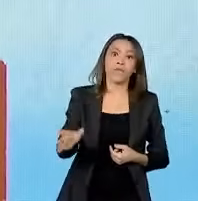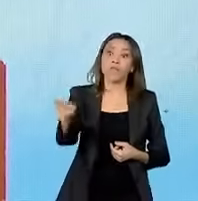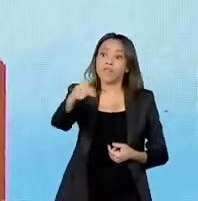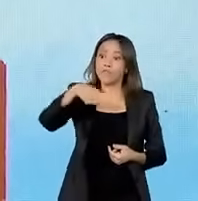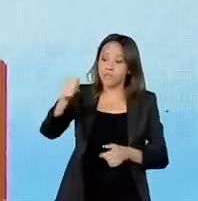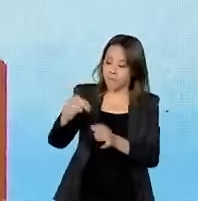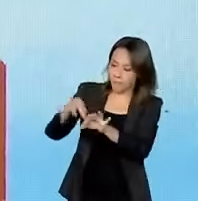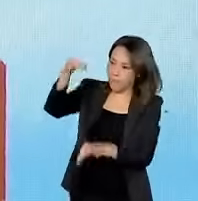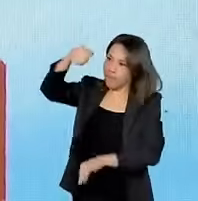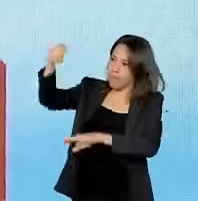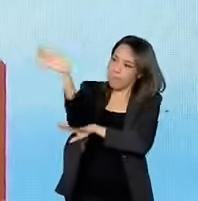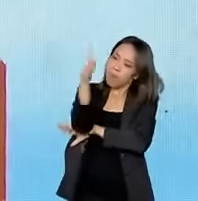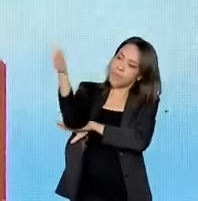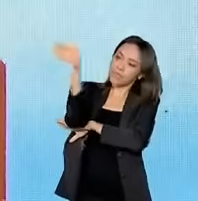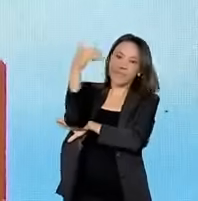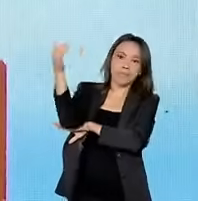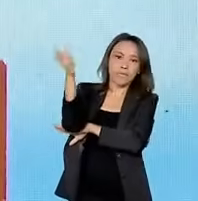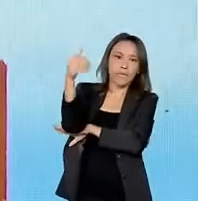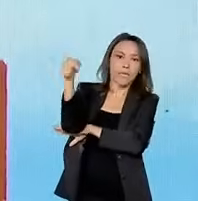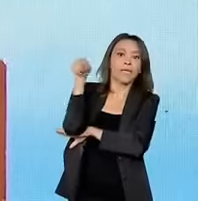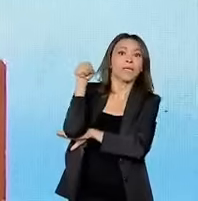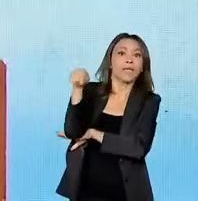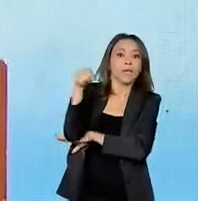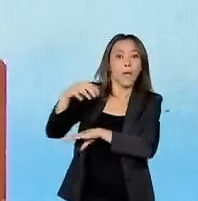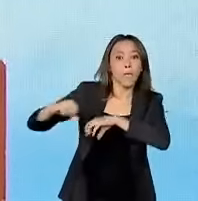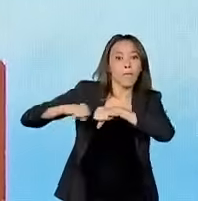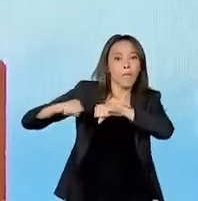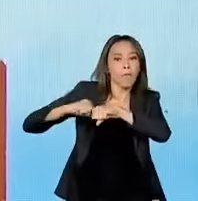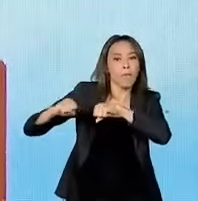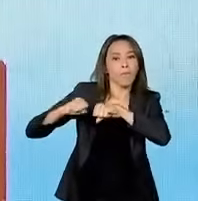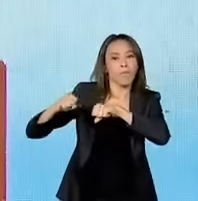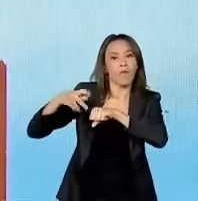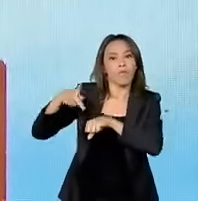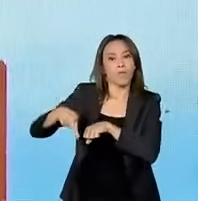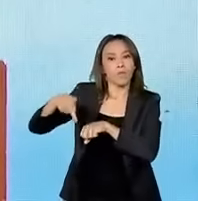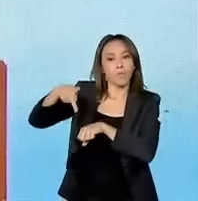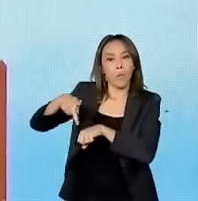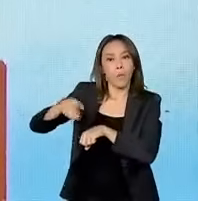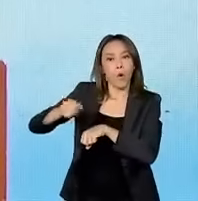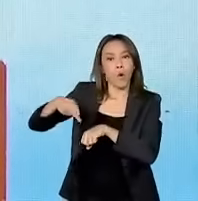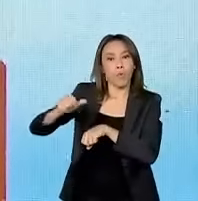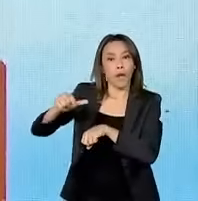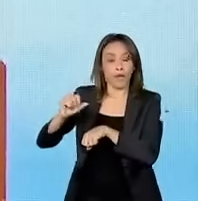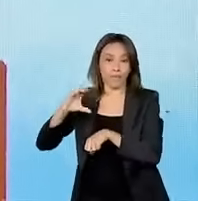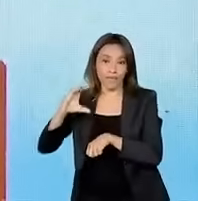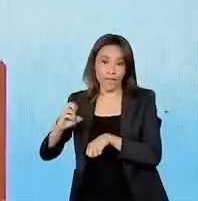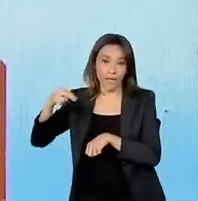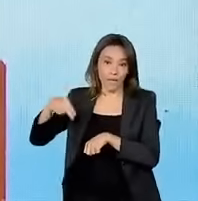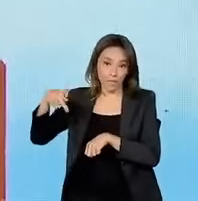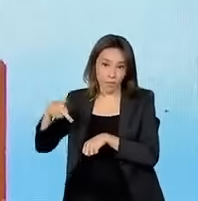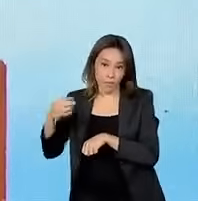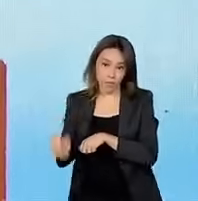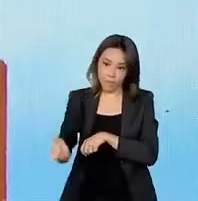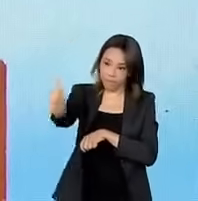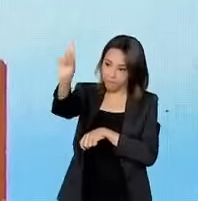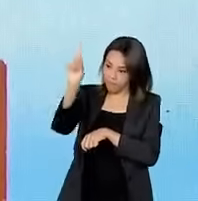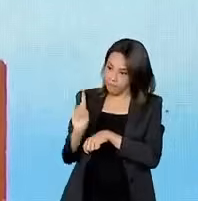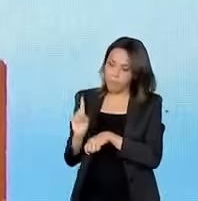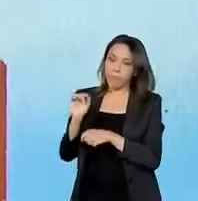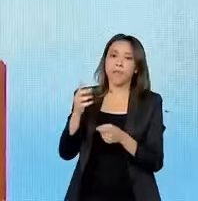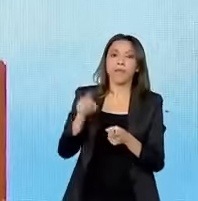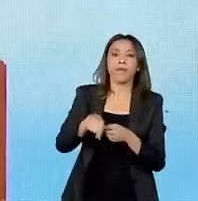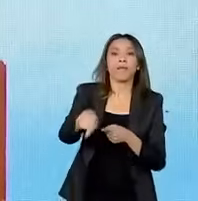sua bandeira, o movimento da Central de Movimentos Populares, a CMP, queria convidar o